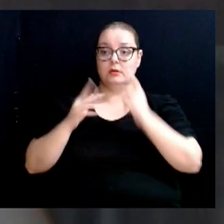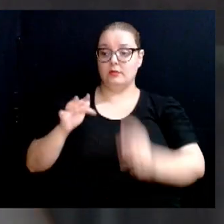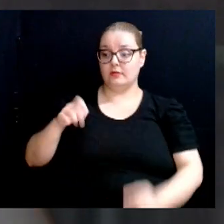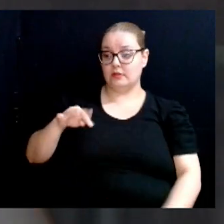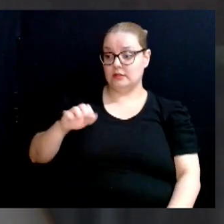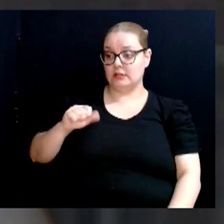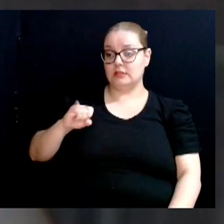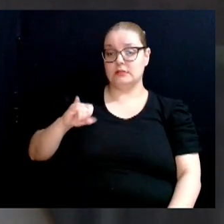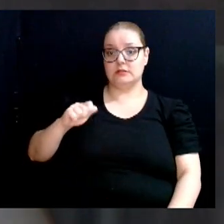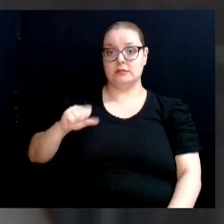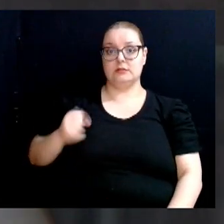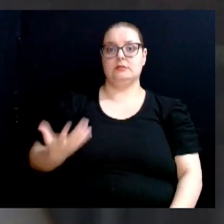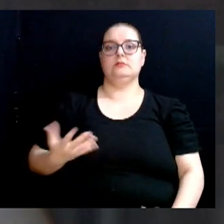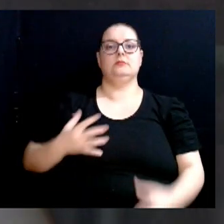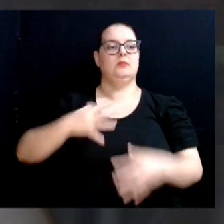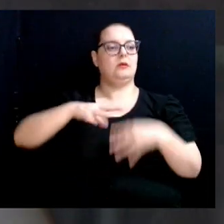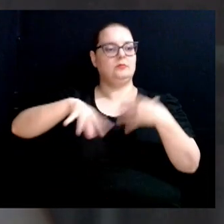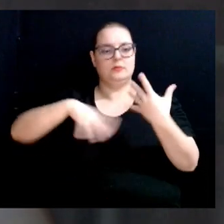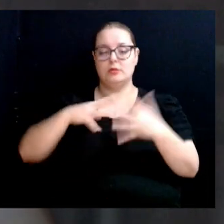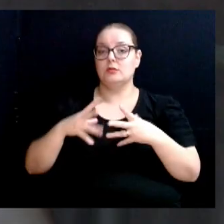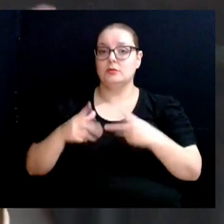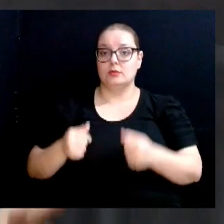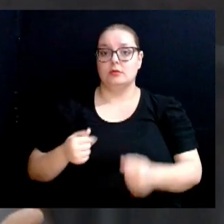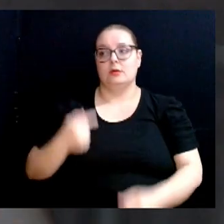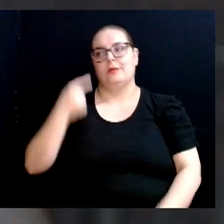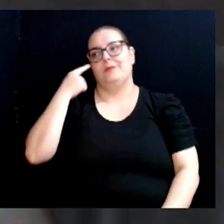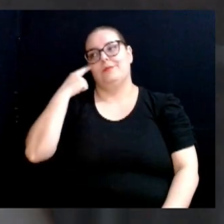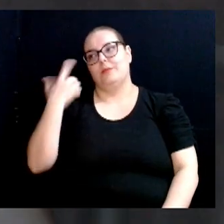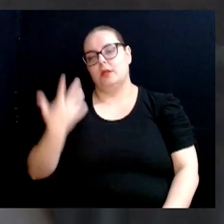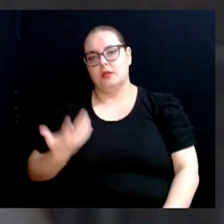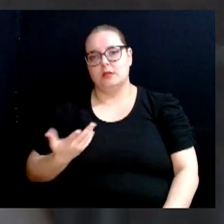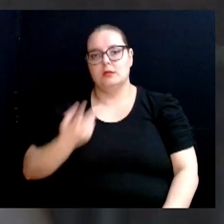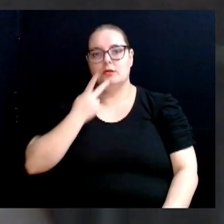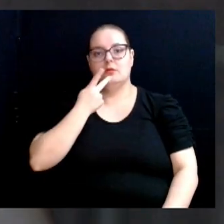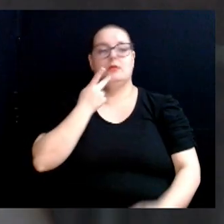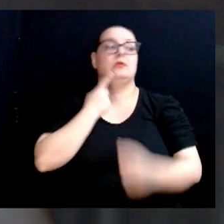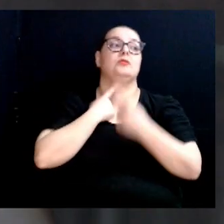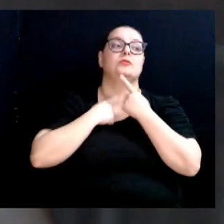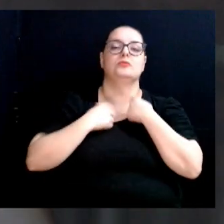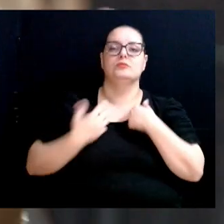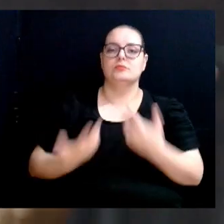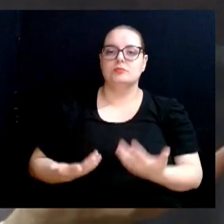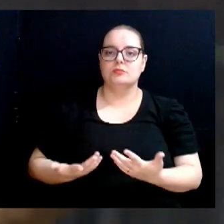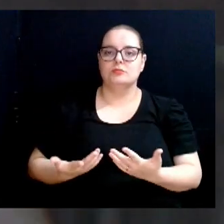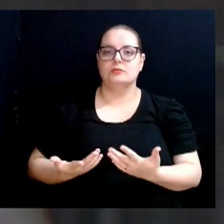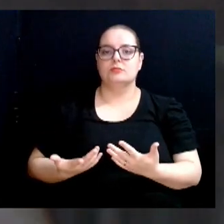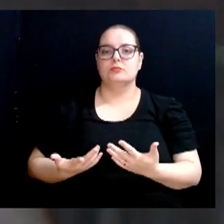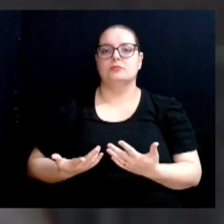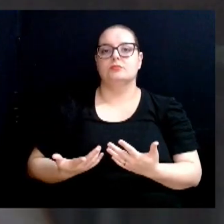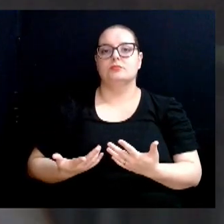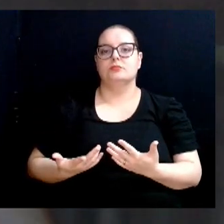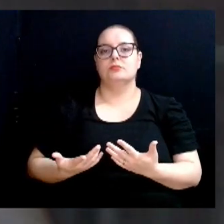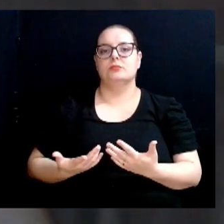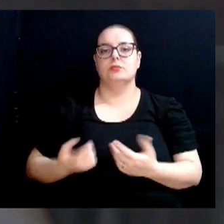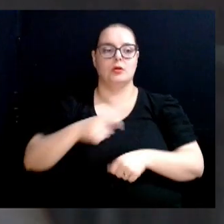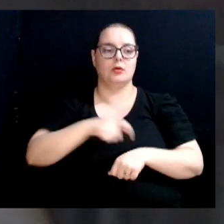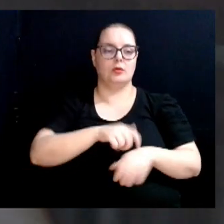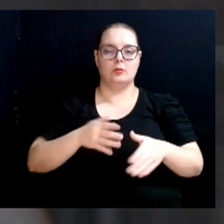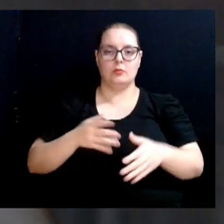limbo todo já existe, imagina falar sobre os desejos, aquilo que em um momento você até colocou,